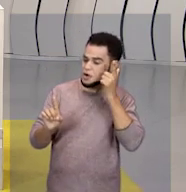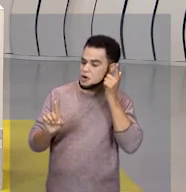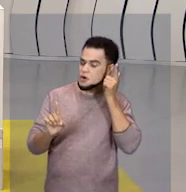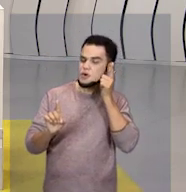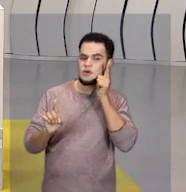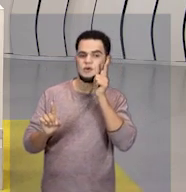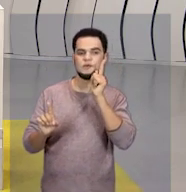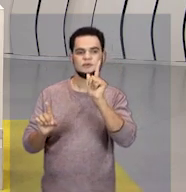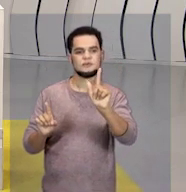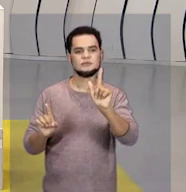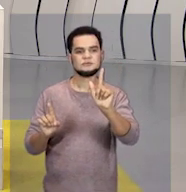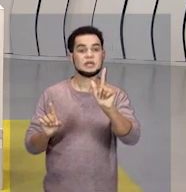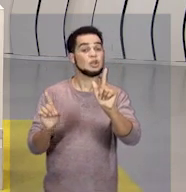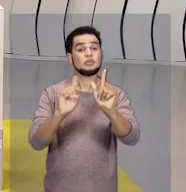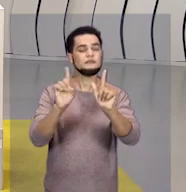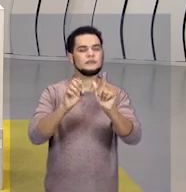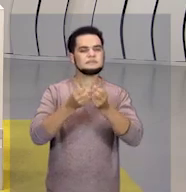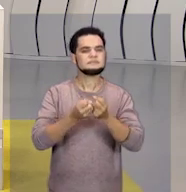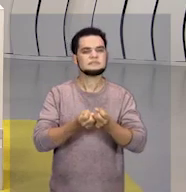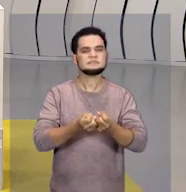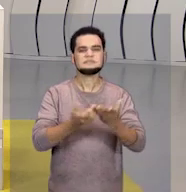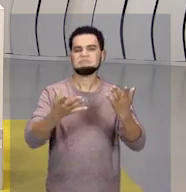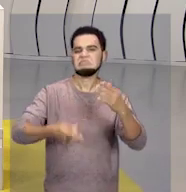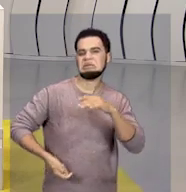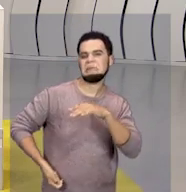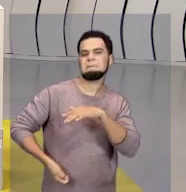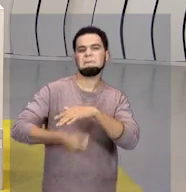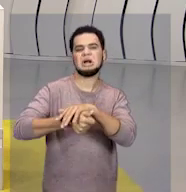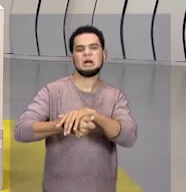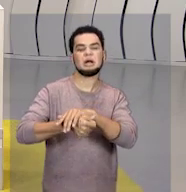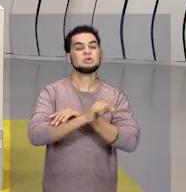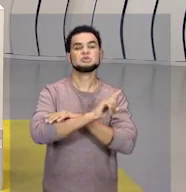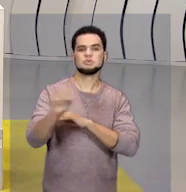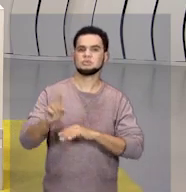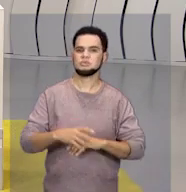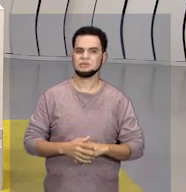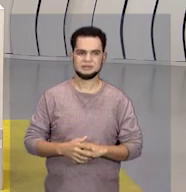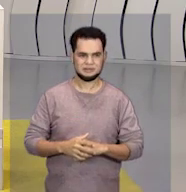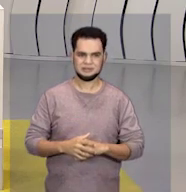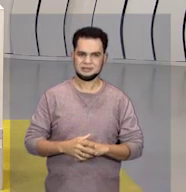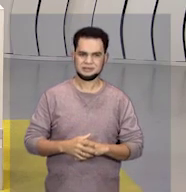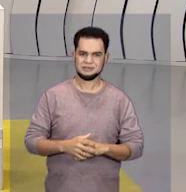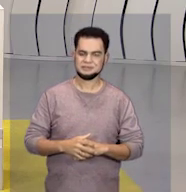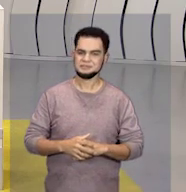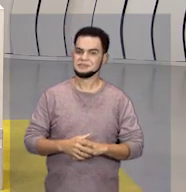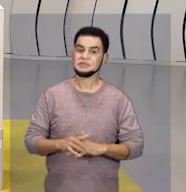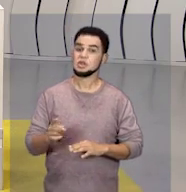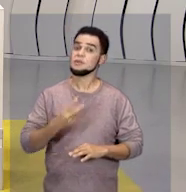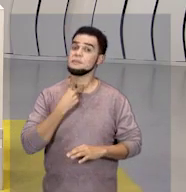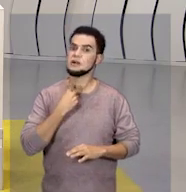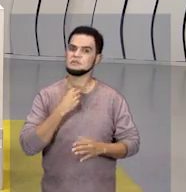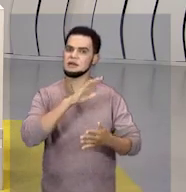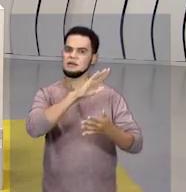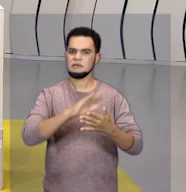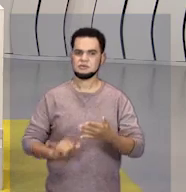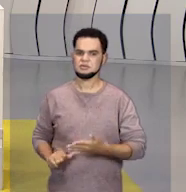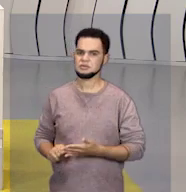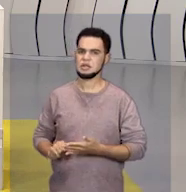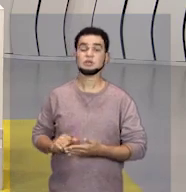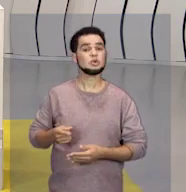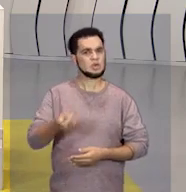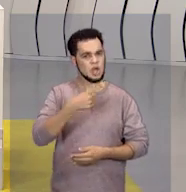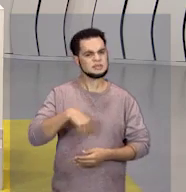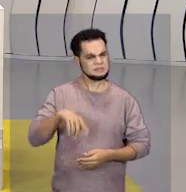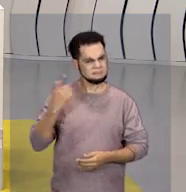quer dizer que ele não é algo dado, e se não é algo dado, é algo que pode também ser retirado da gente. A gente conquistou.